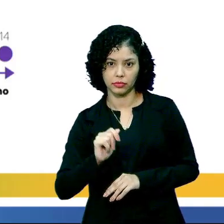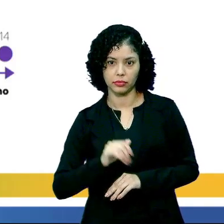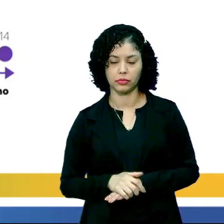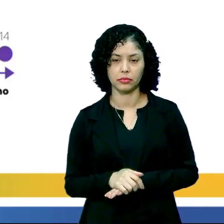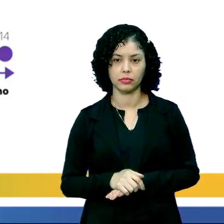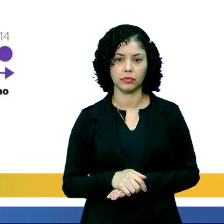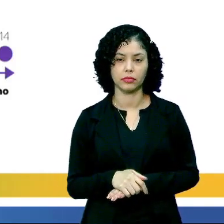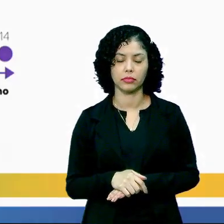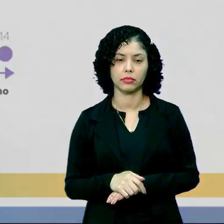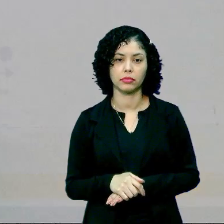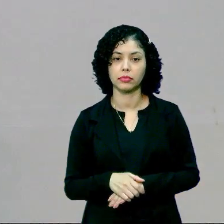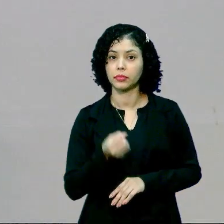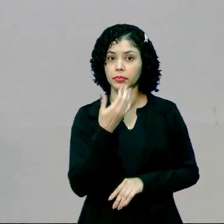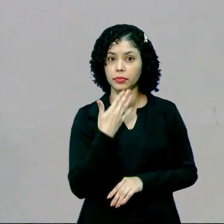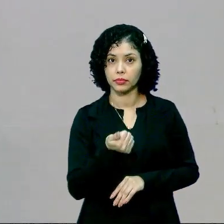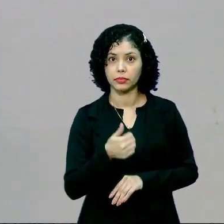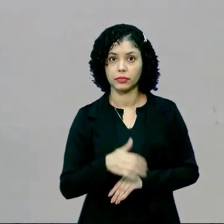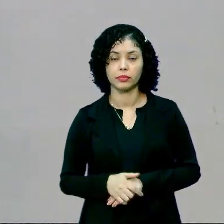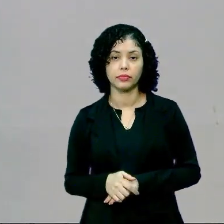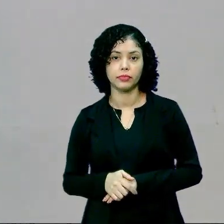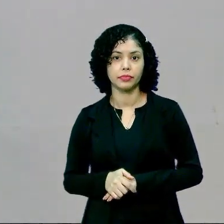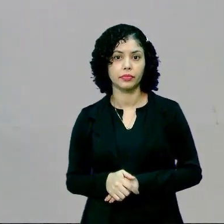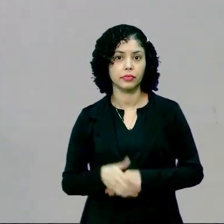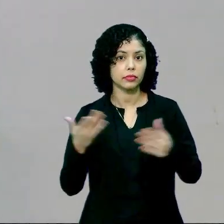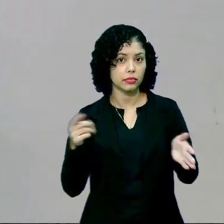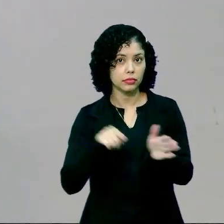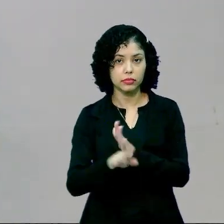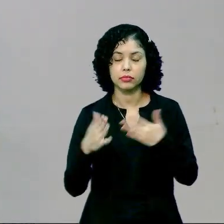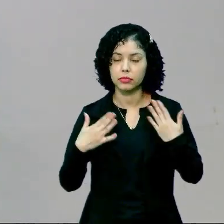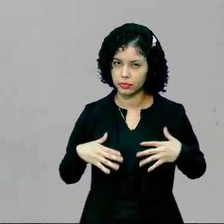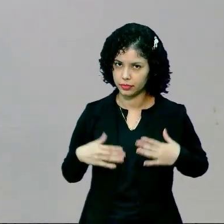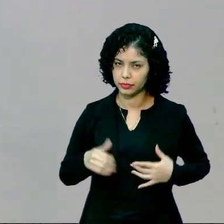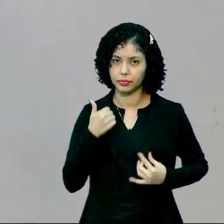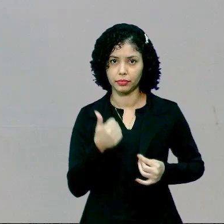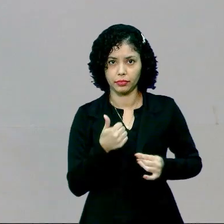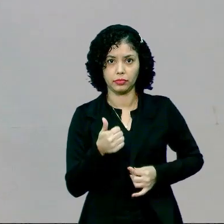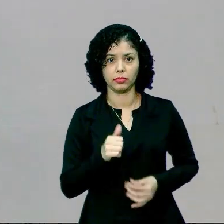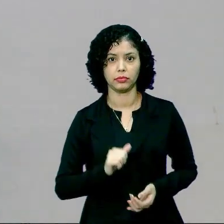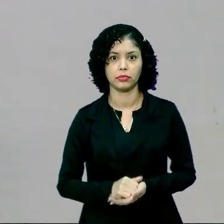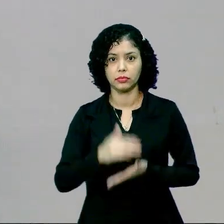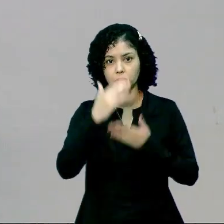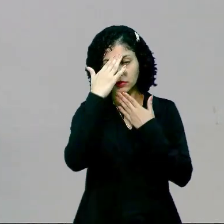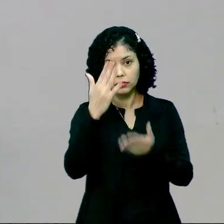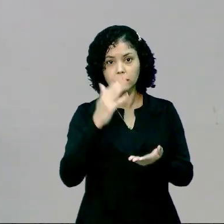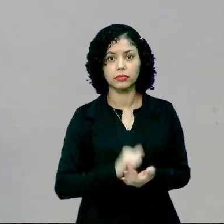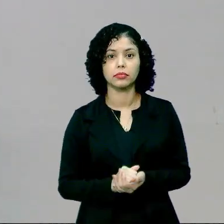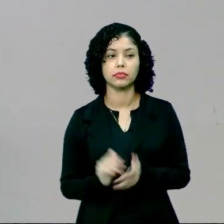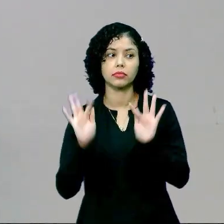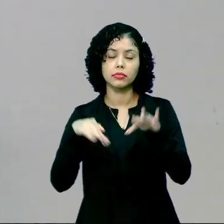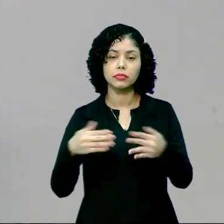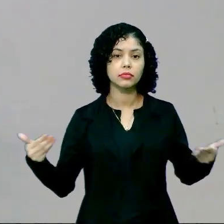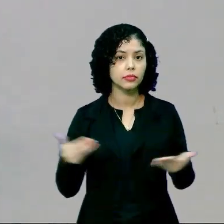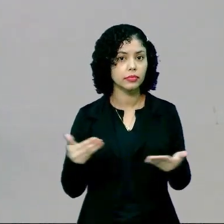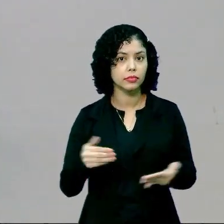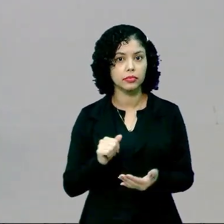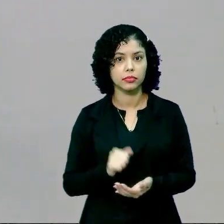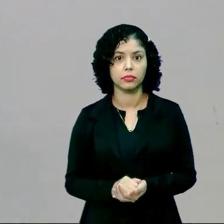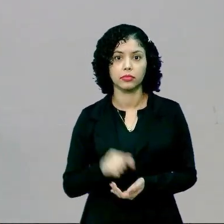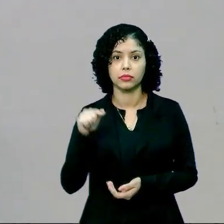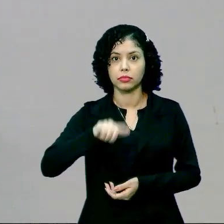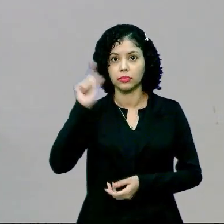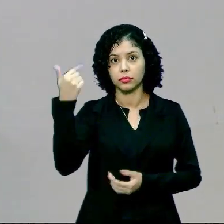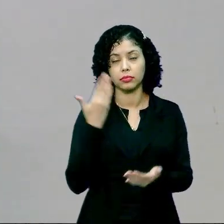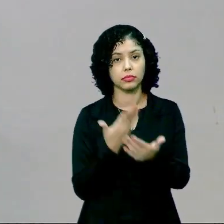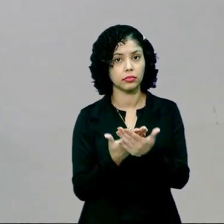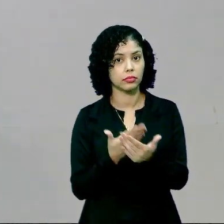básico Tudo bem pessoal questão tranquila né então gente muito obrigado por ficarem até aqui para